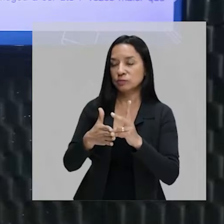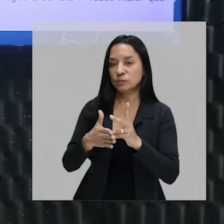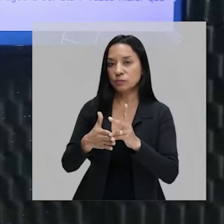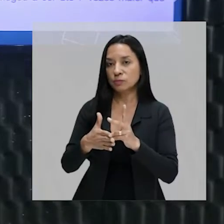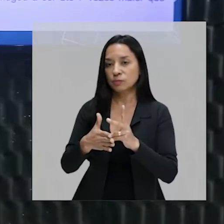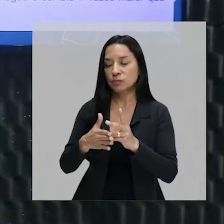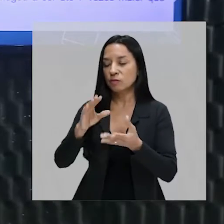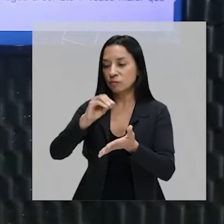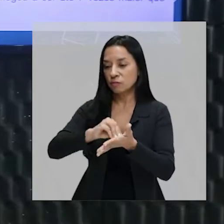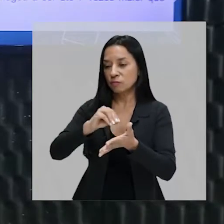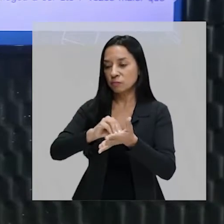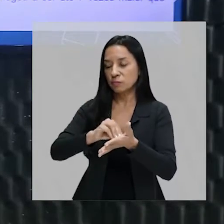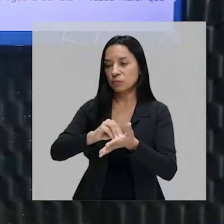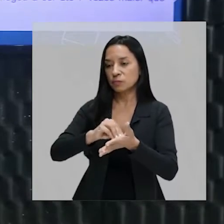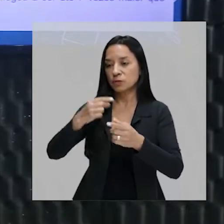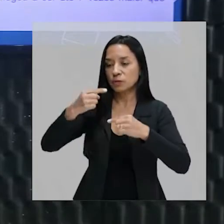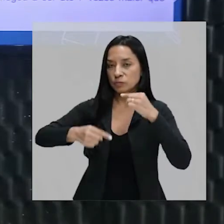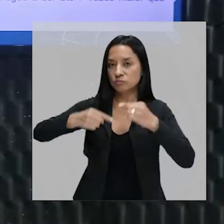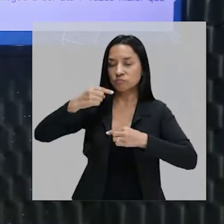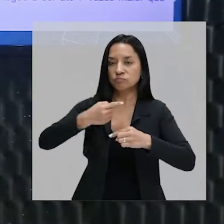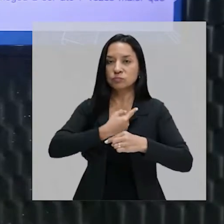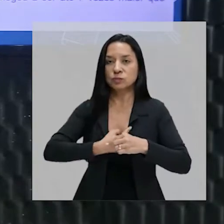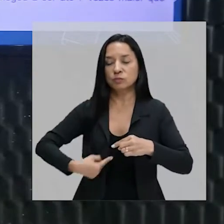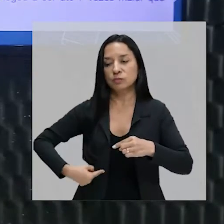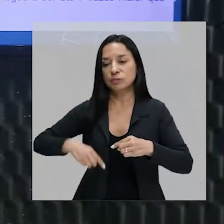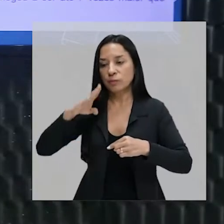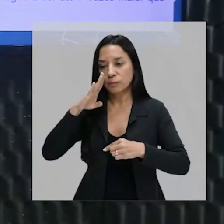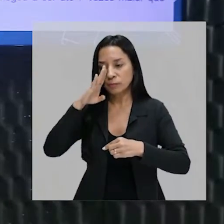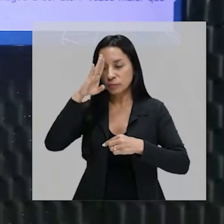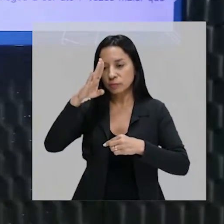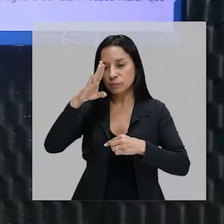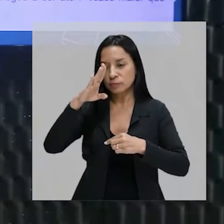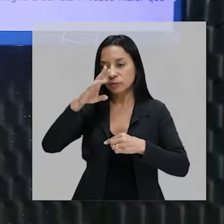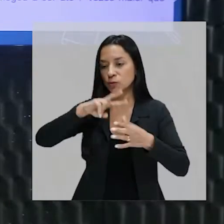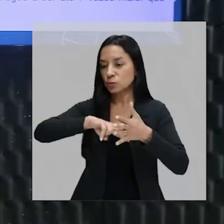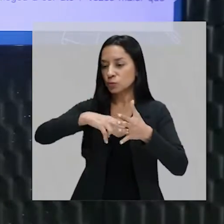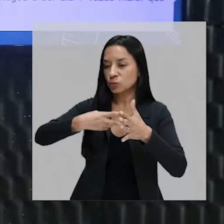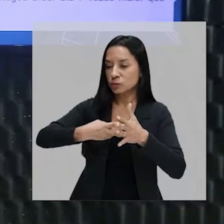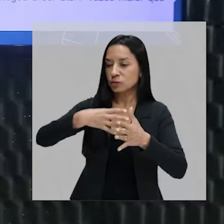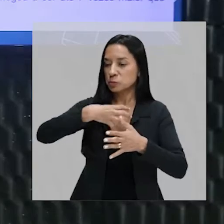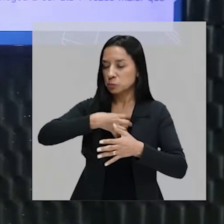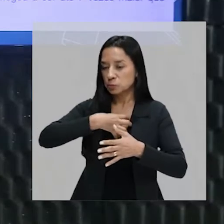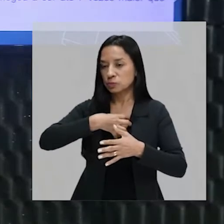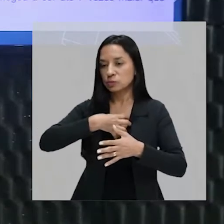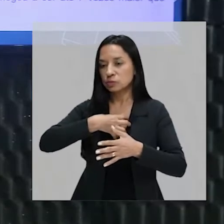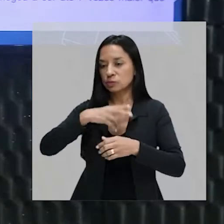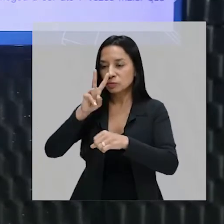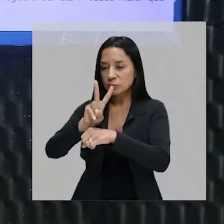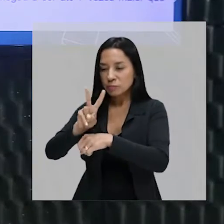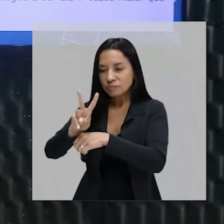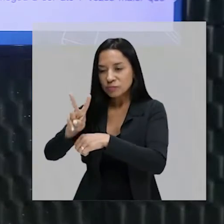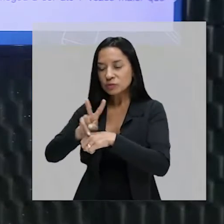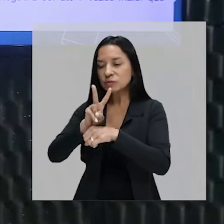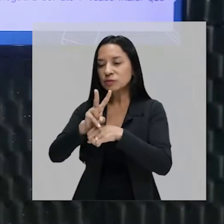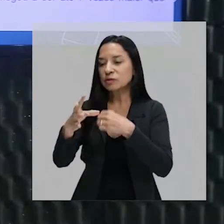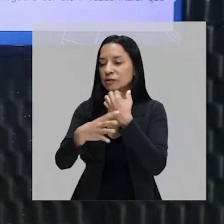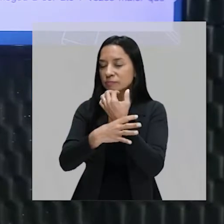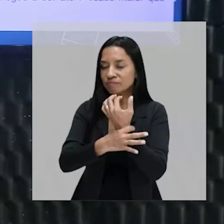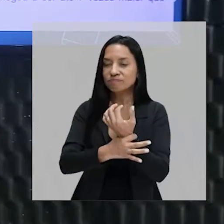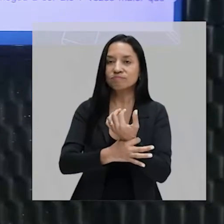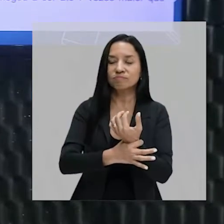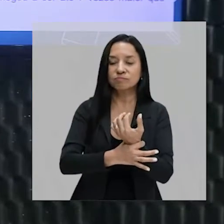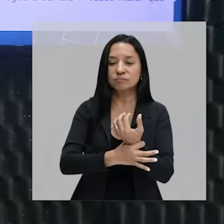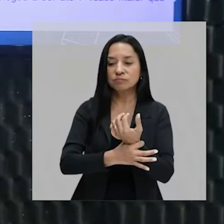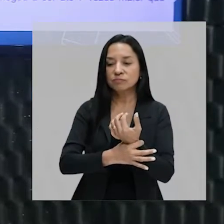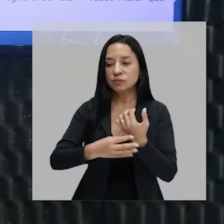falta de políticas públicas principalmente no sentido de preservar proteger a garantir